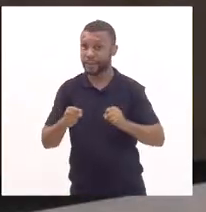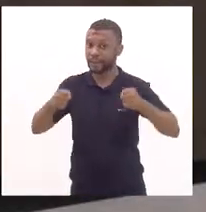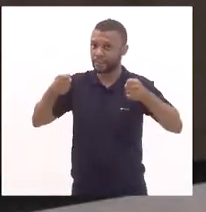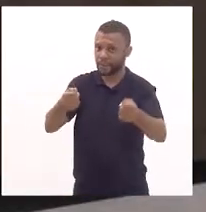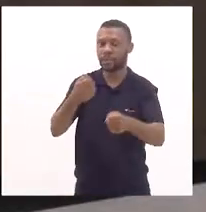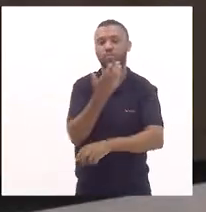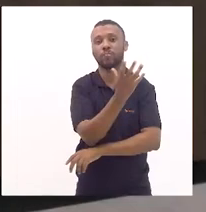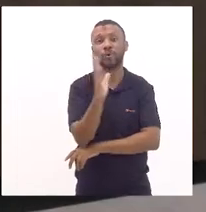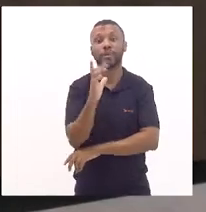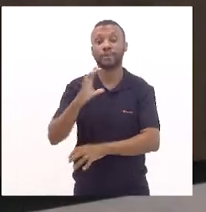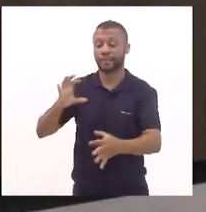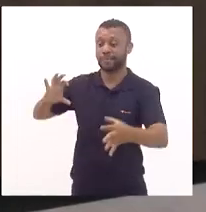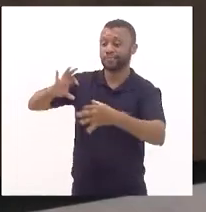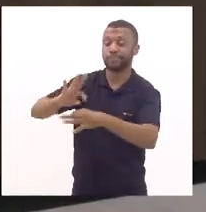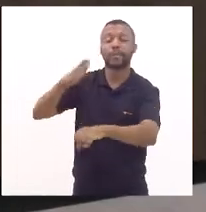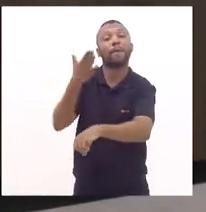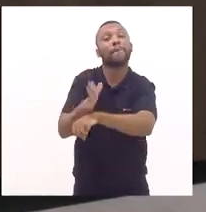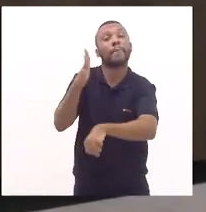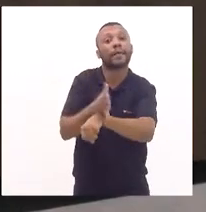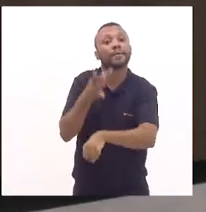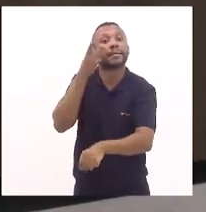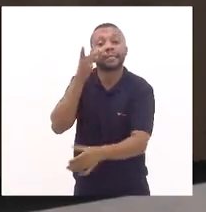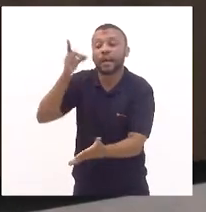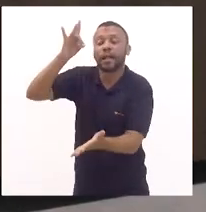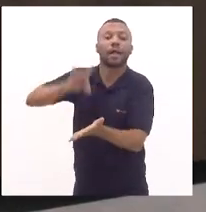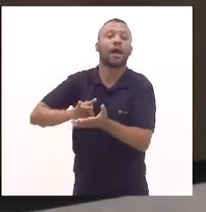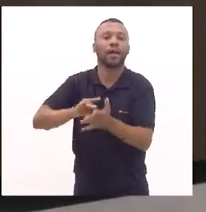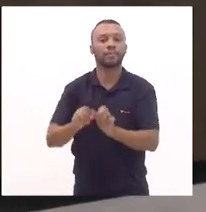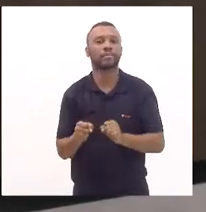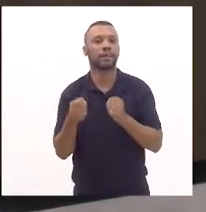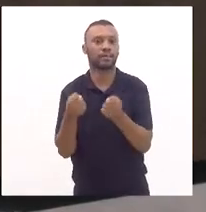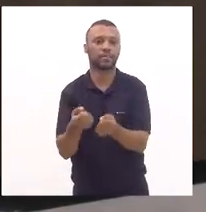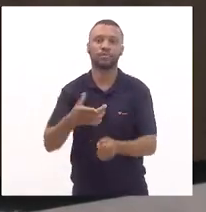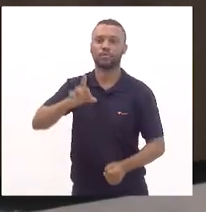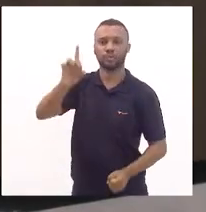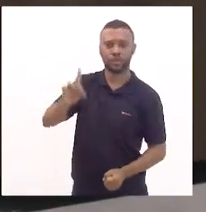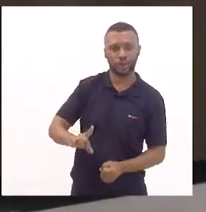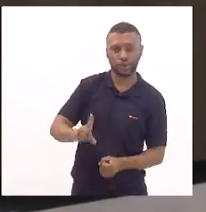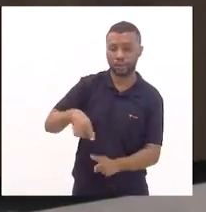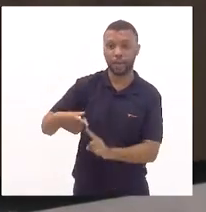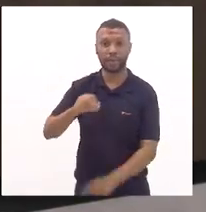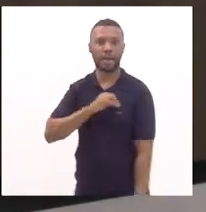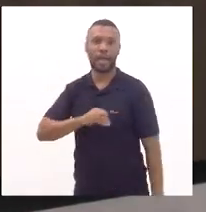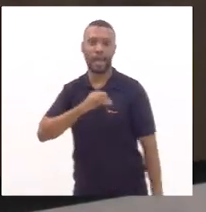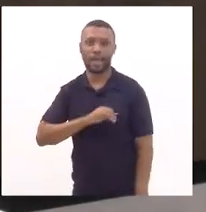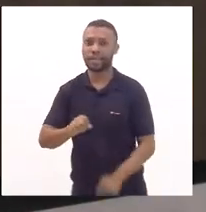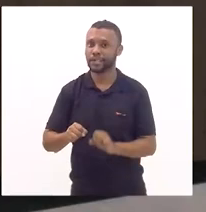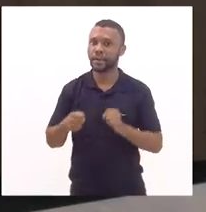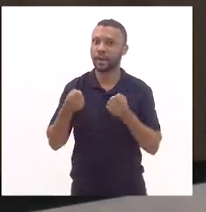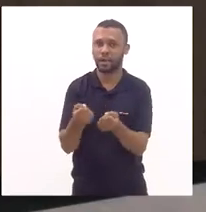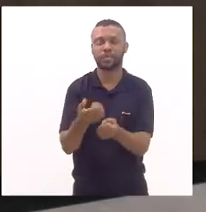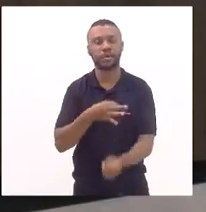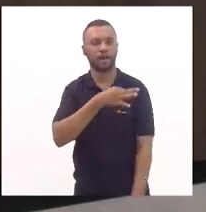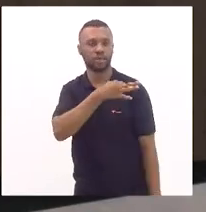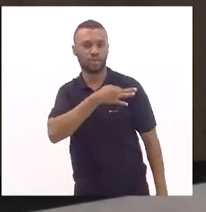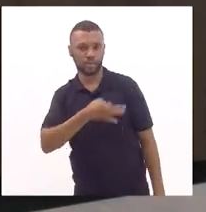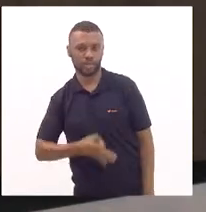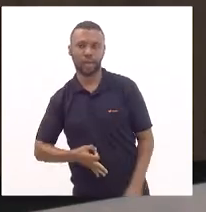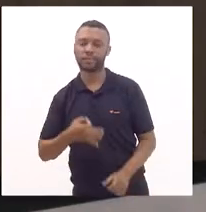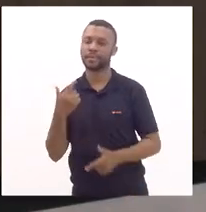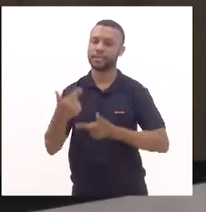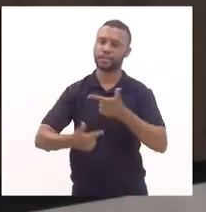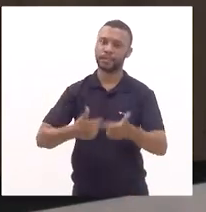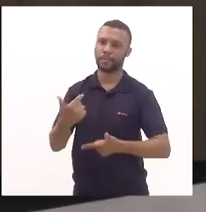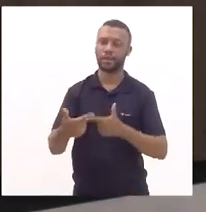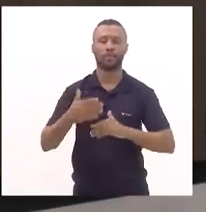se paute na prática, que garanta direitos, que garanta o direito à renda e que garanta a dignidade desses trabalhadores.